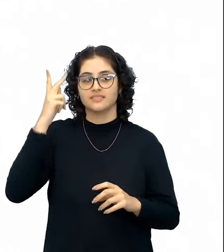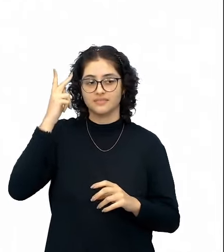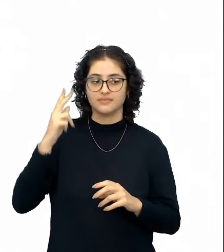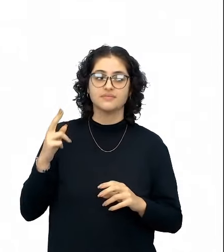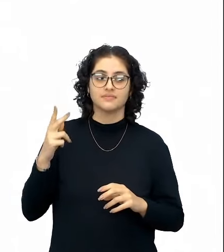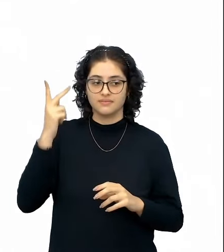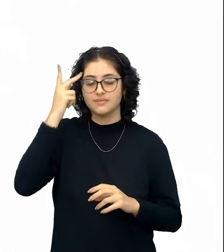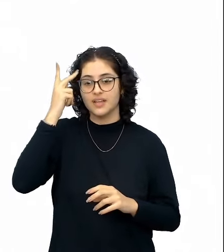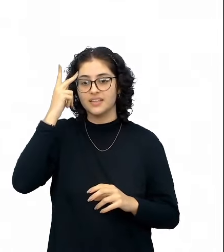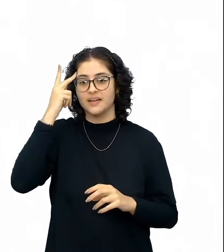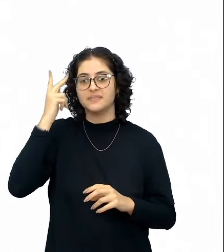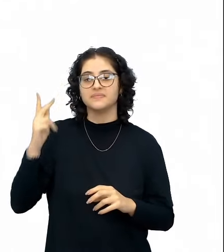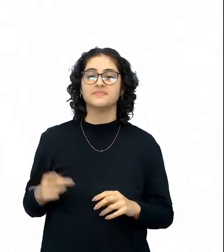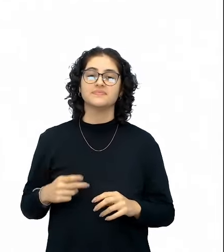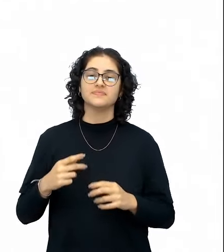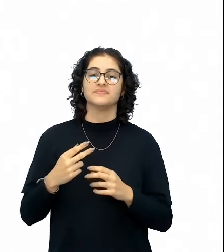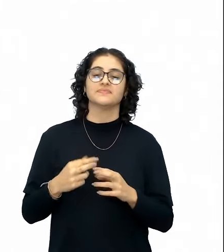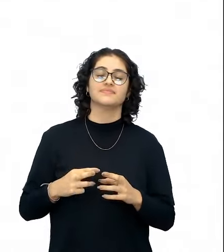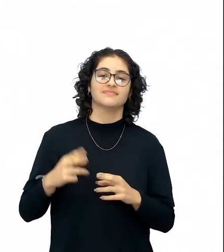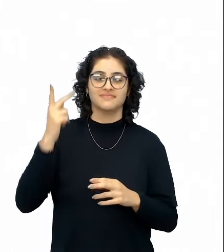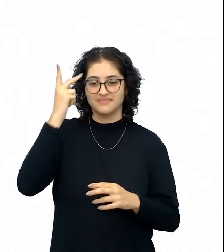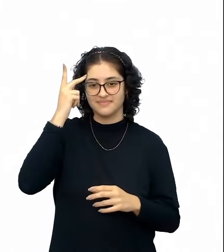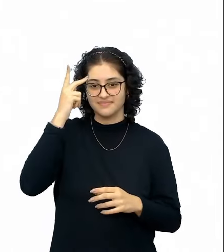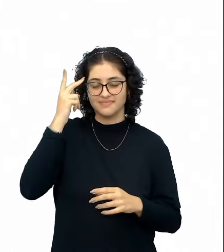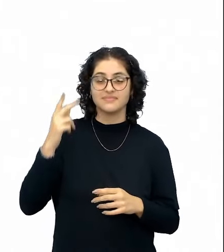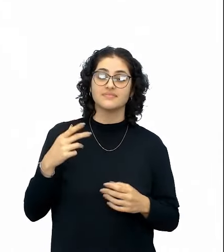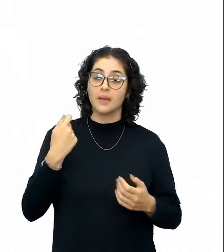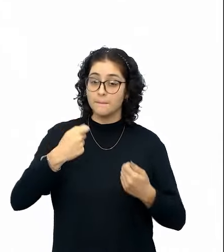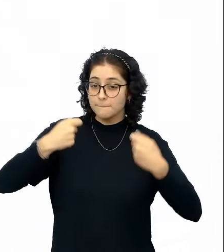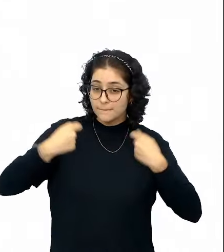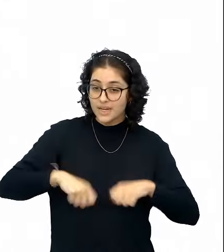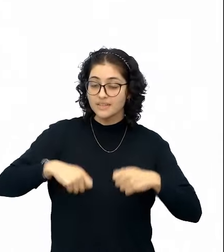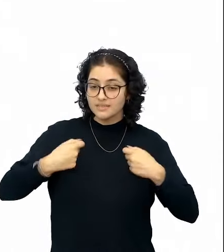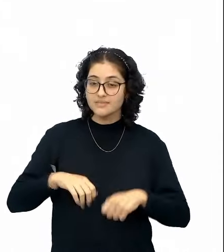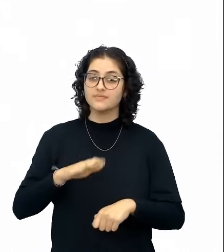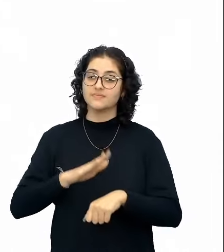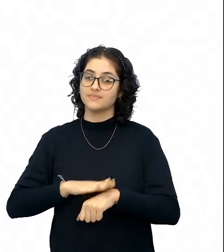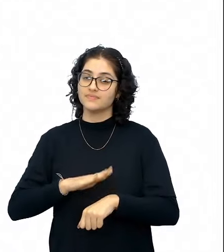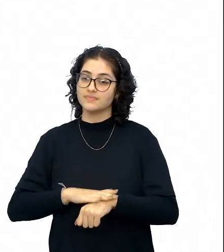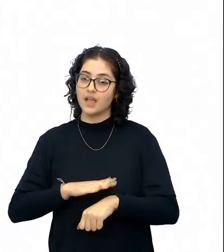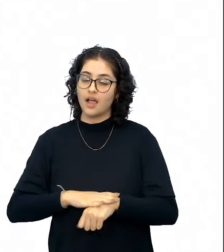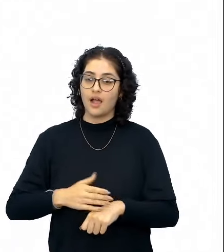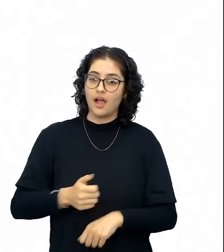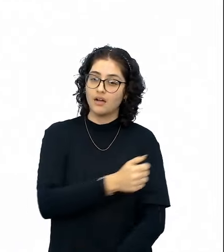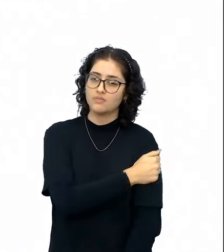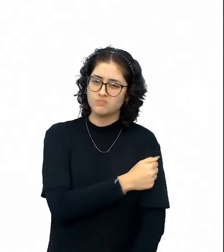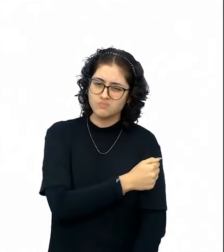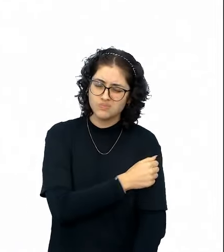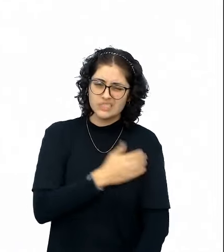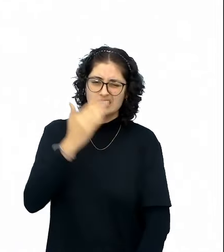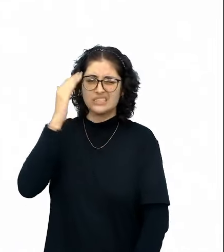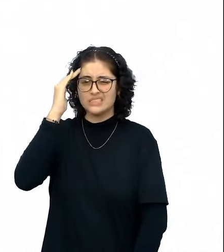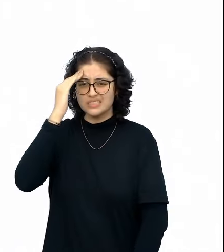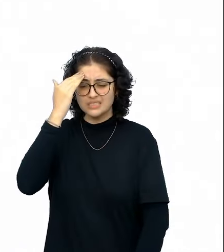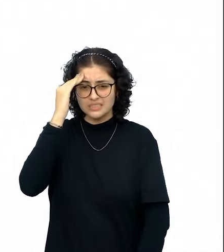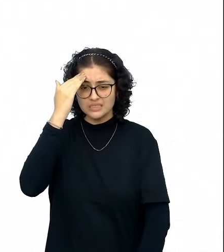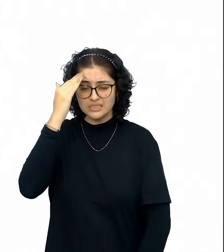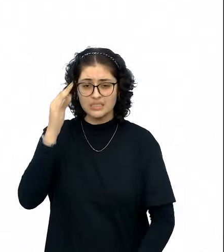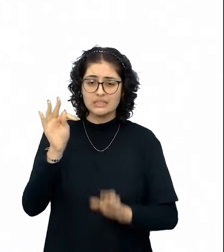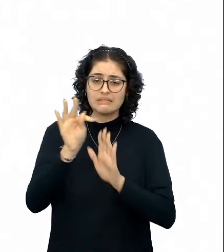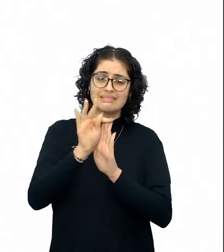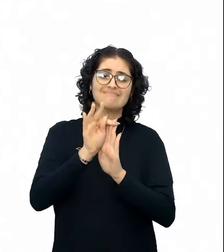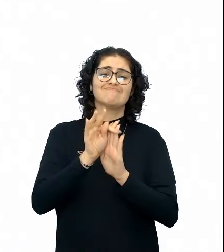país, mas assim, hoje temos um foco, nós precisamos fazer com que os alunos compreendam melhor os textos, que eles